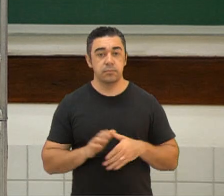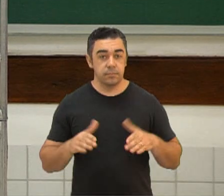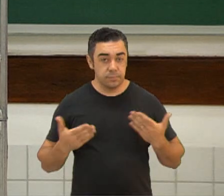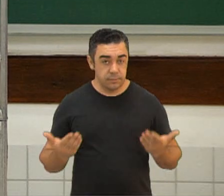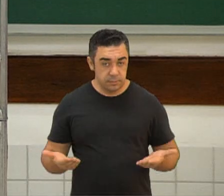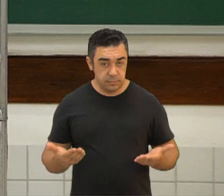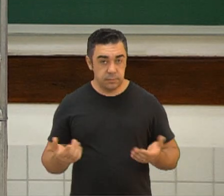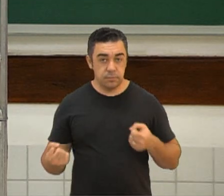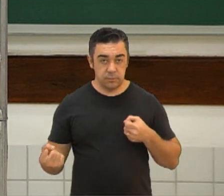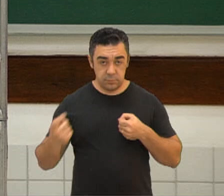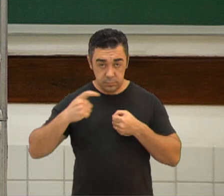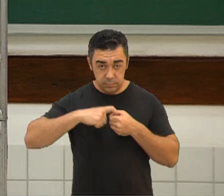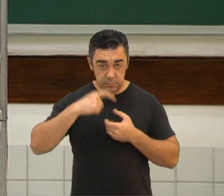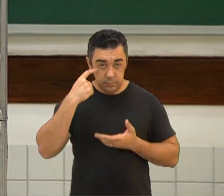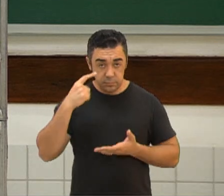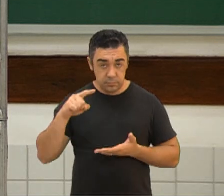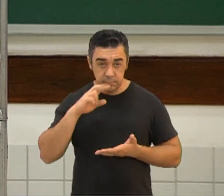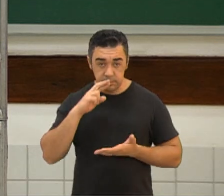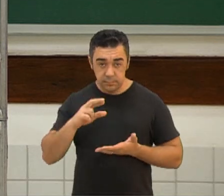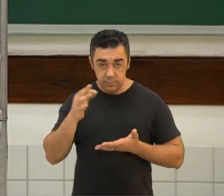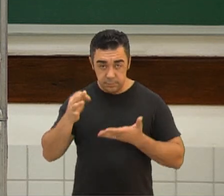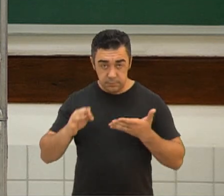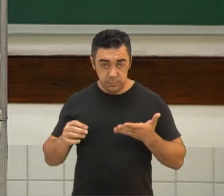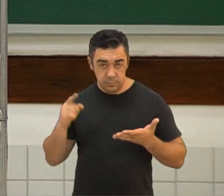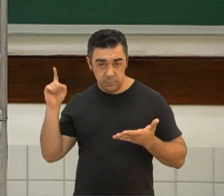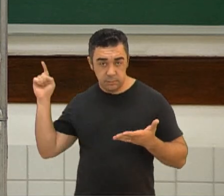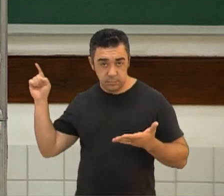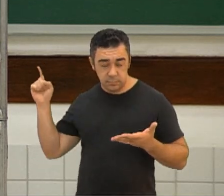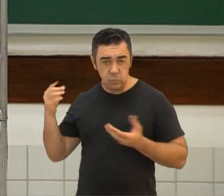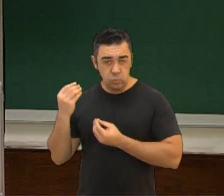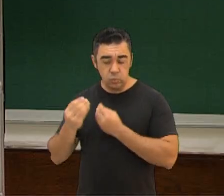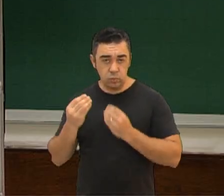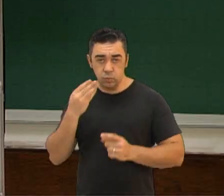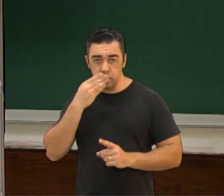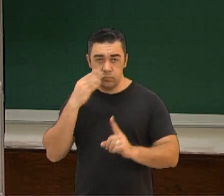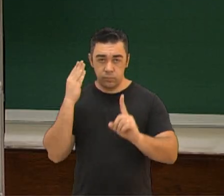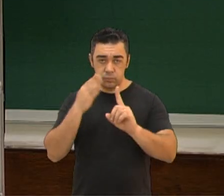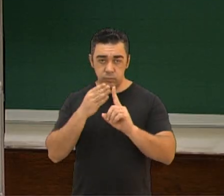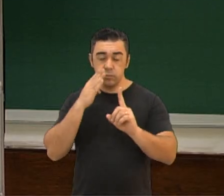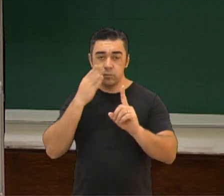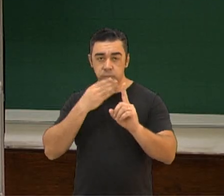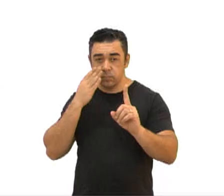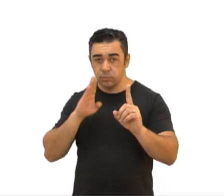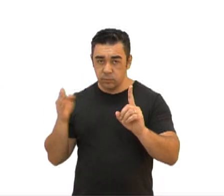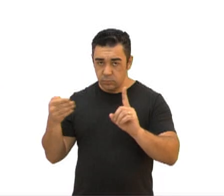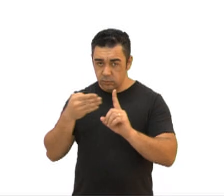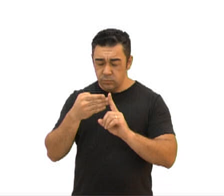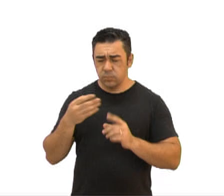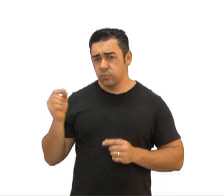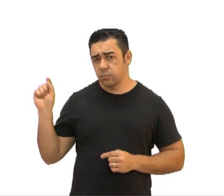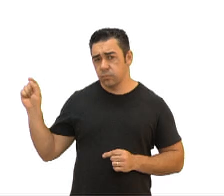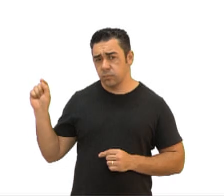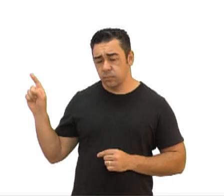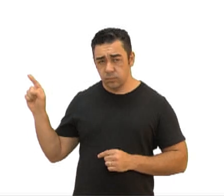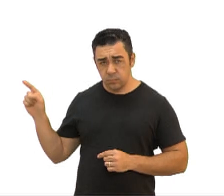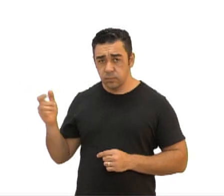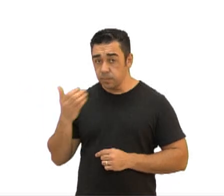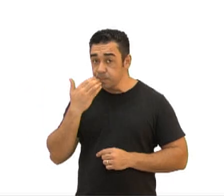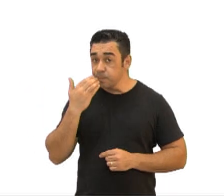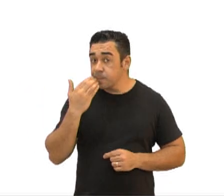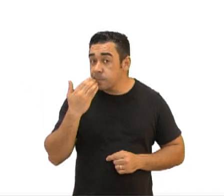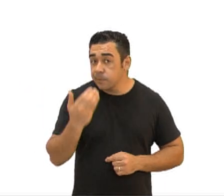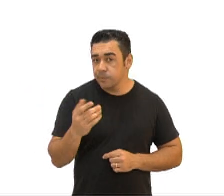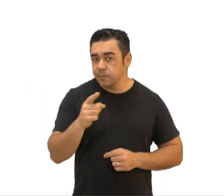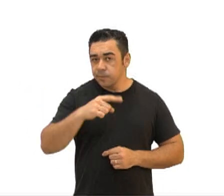Então, pessoal, retornando para ver quem captou aí essa questão do discurso direto e indireto, então, o que o enunciado solicitava de vocês? Que